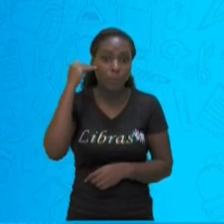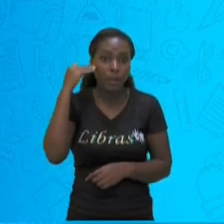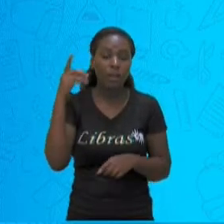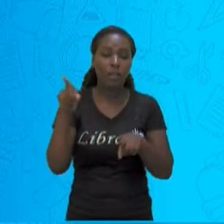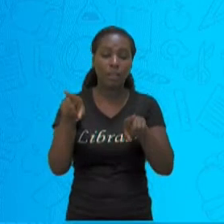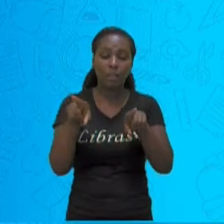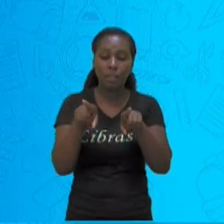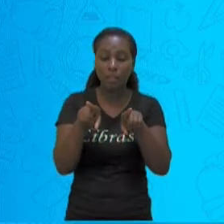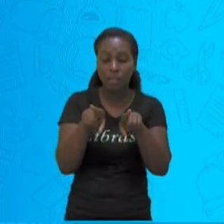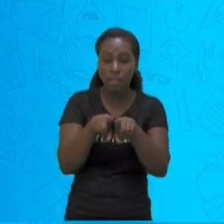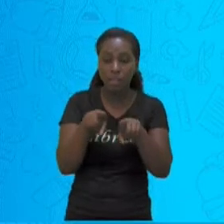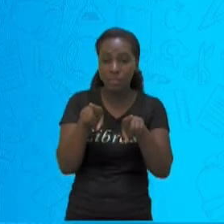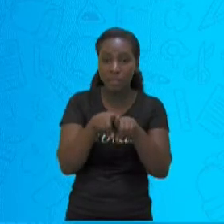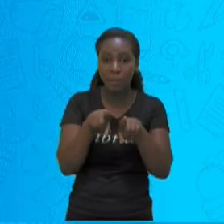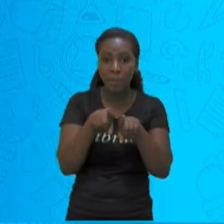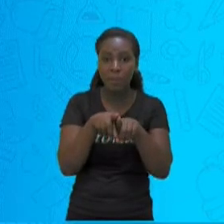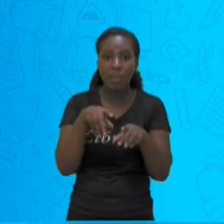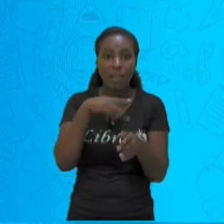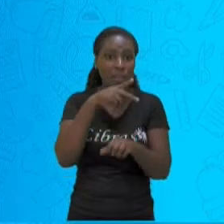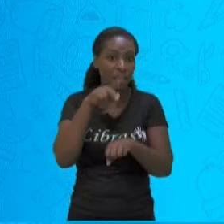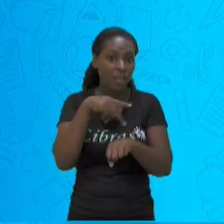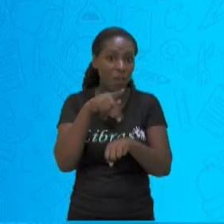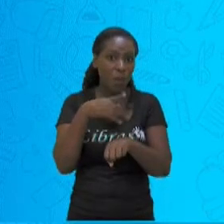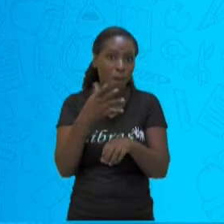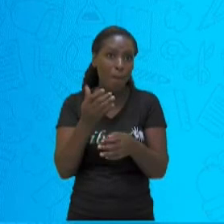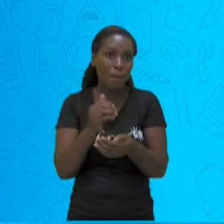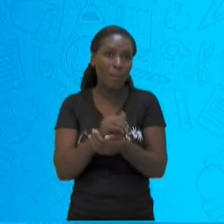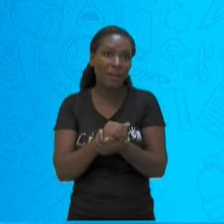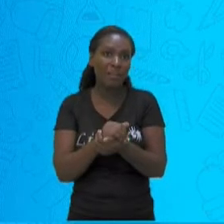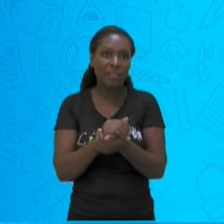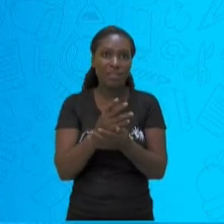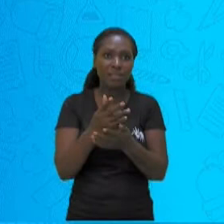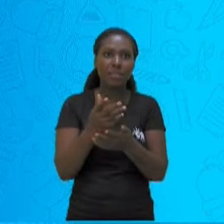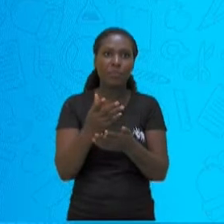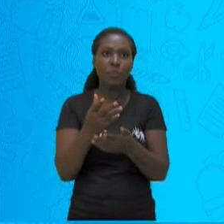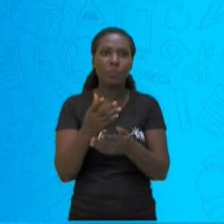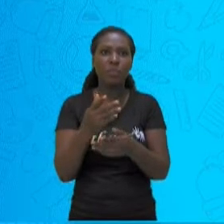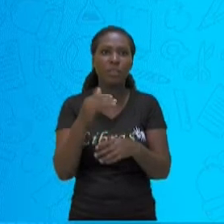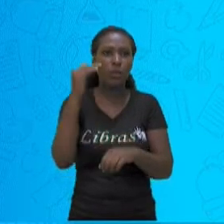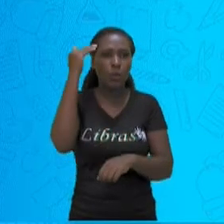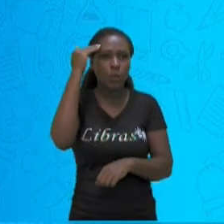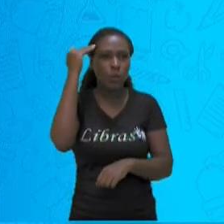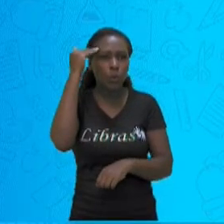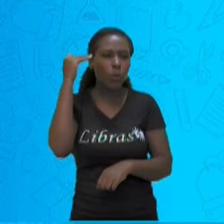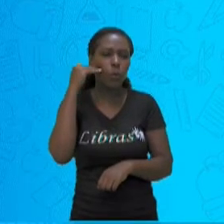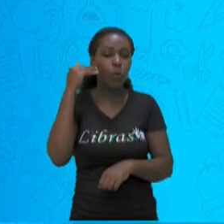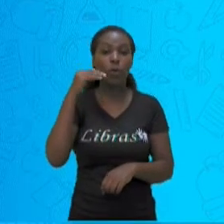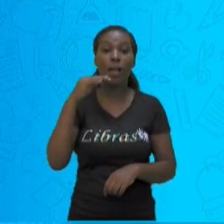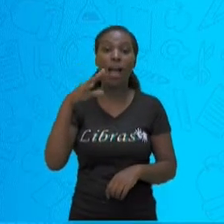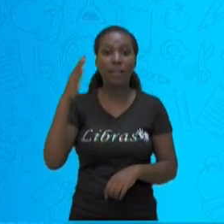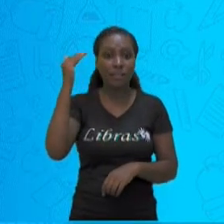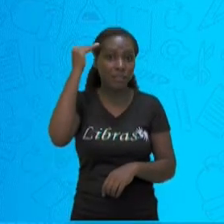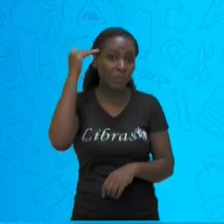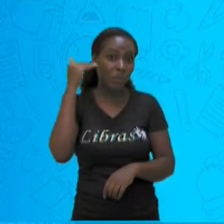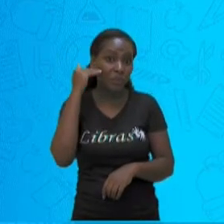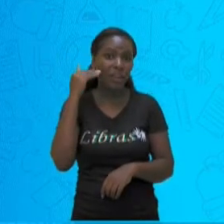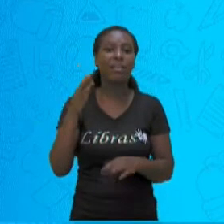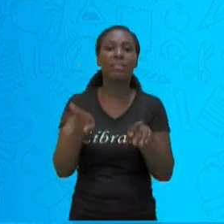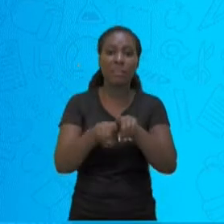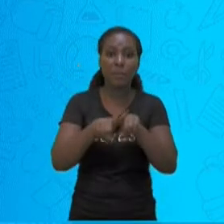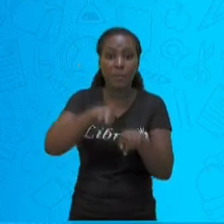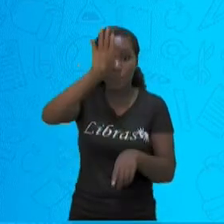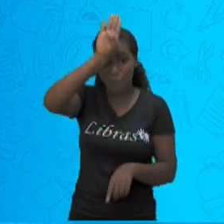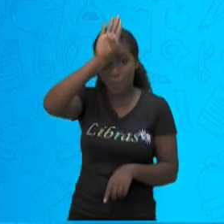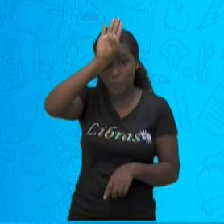hoje, você toma coca. Na China, que é um país socialista. No Japão, que